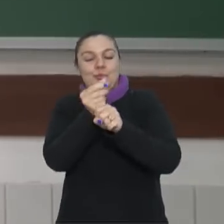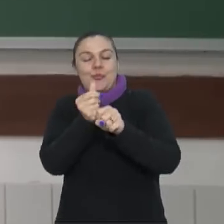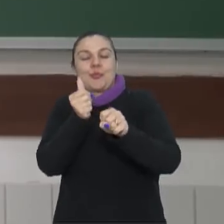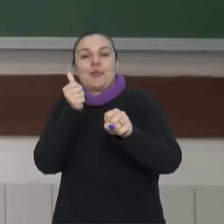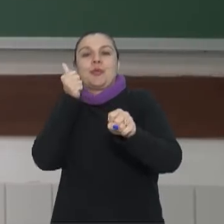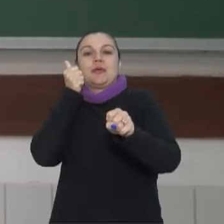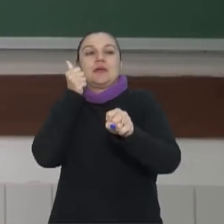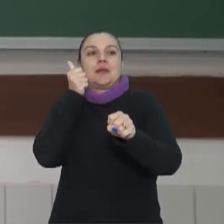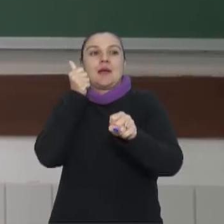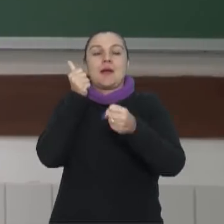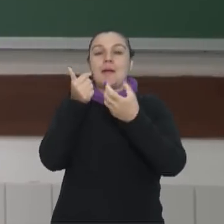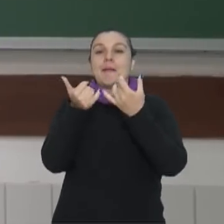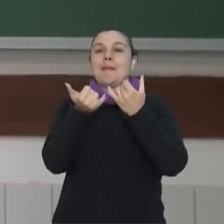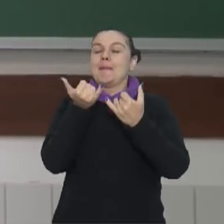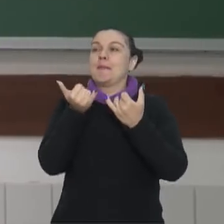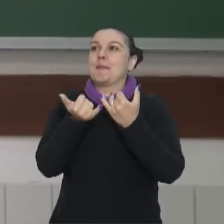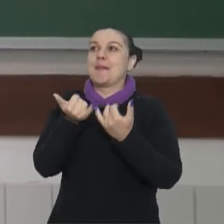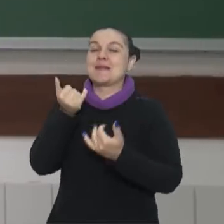Como se ela estivesse sendo